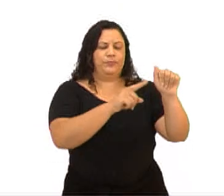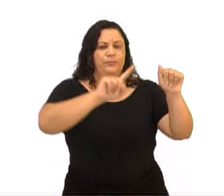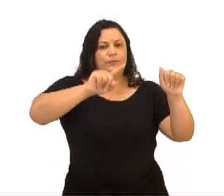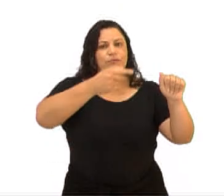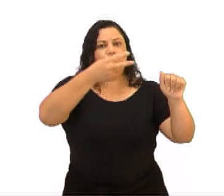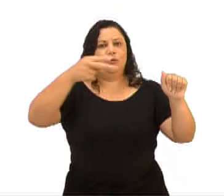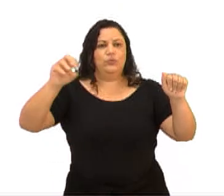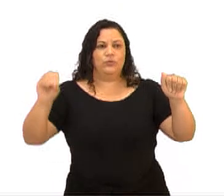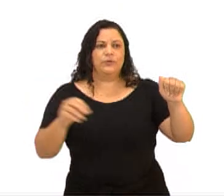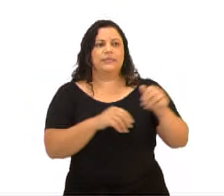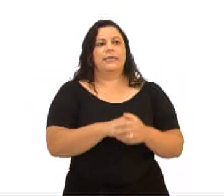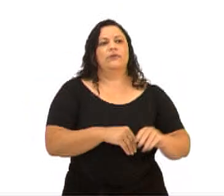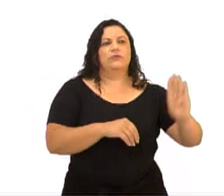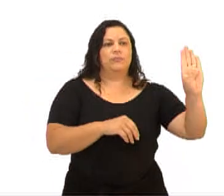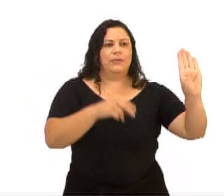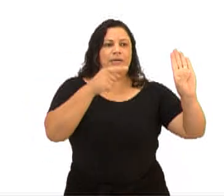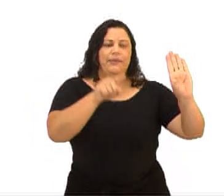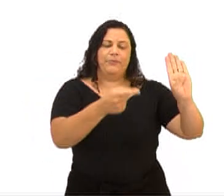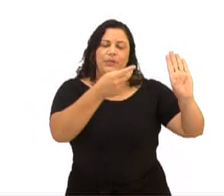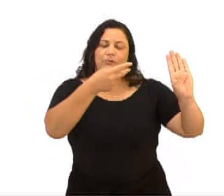R$